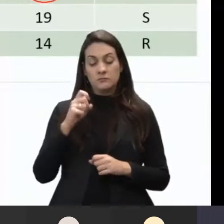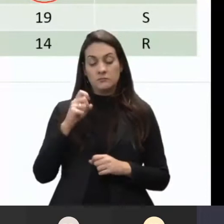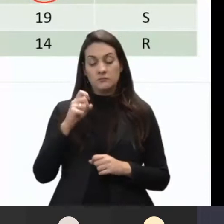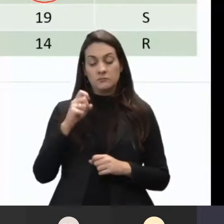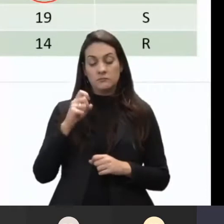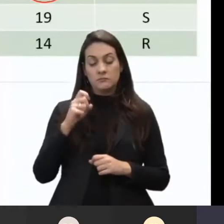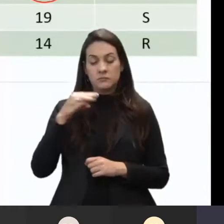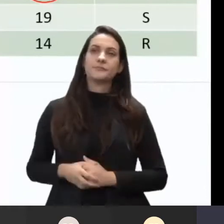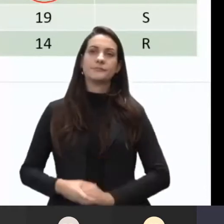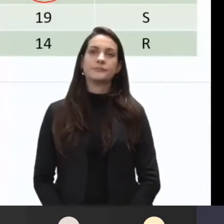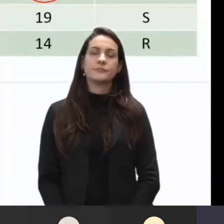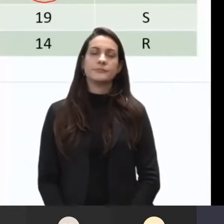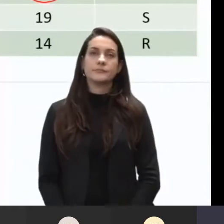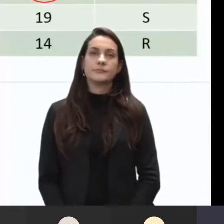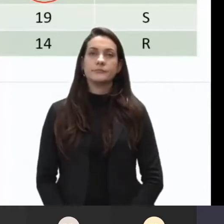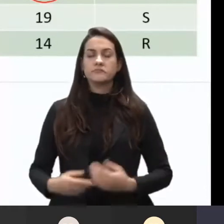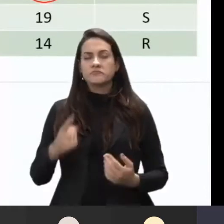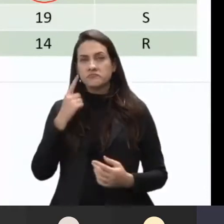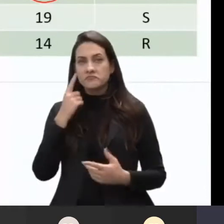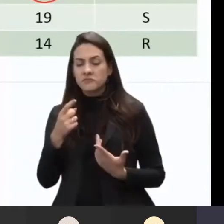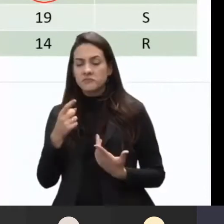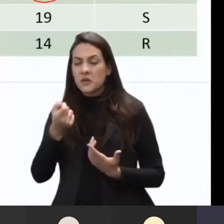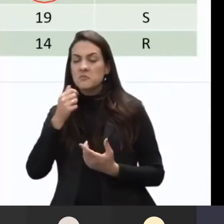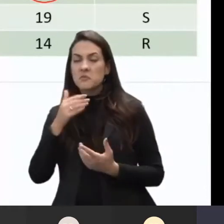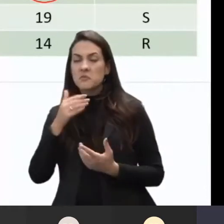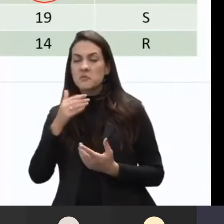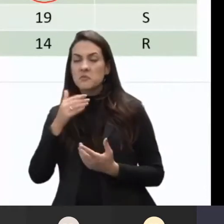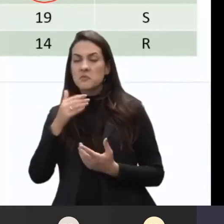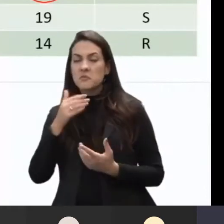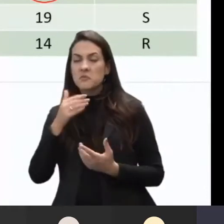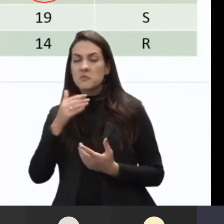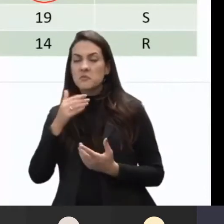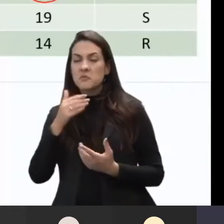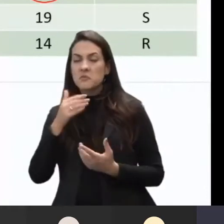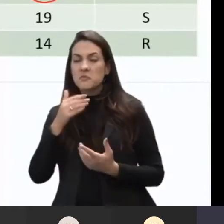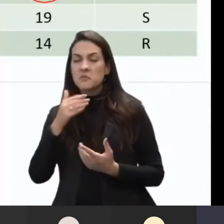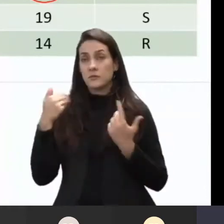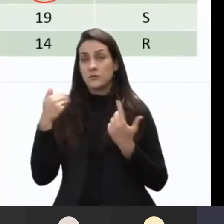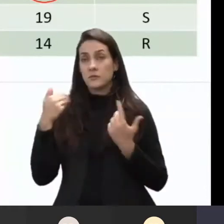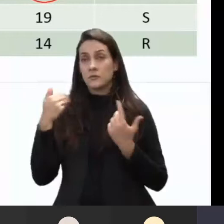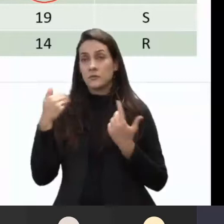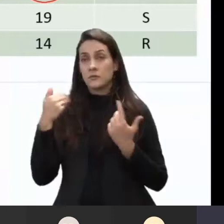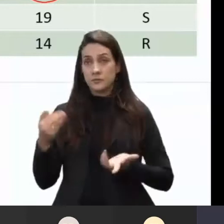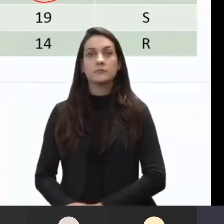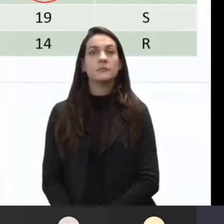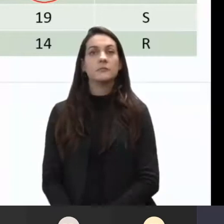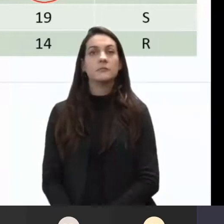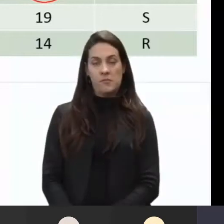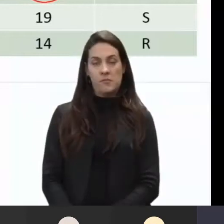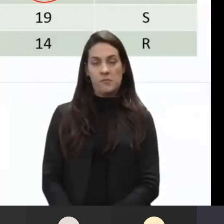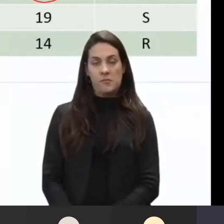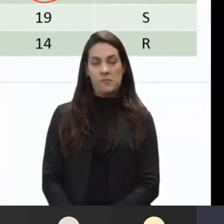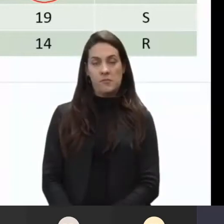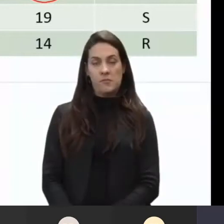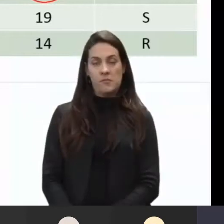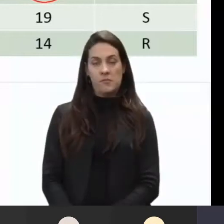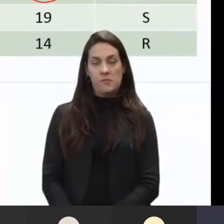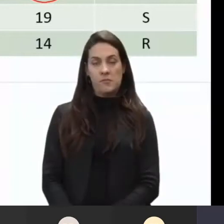os halos, qual é o antibiótico melhor? Qual que é o antibiótico mais eficaz para controlar o crescimento